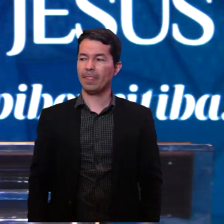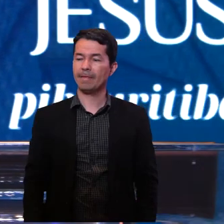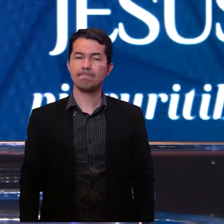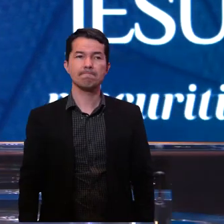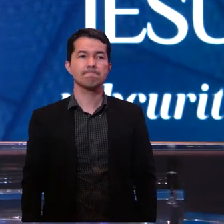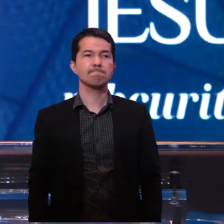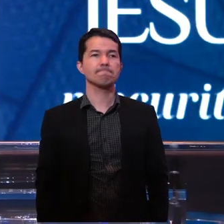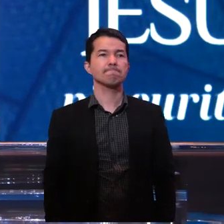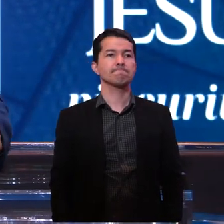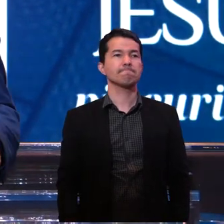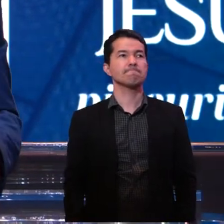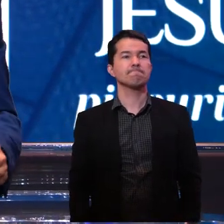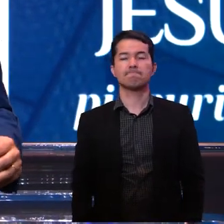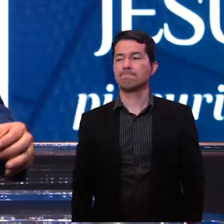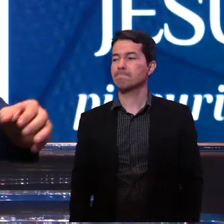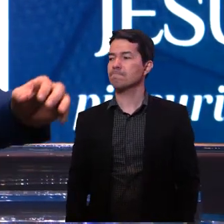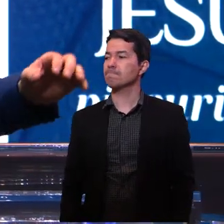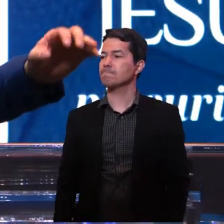Aleluia.